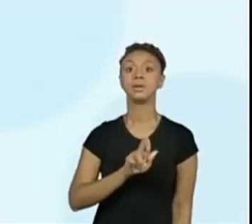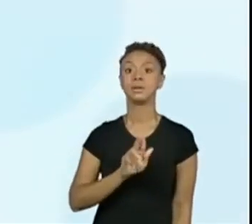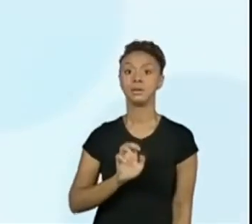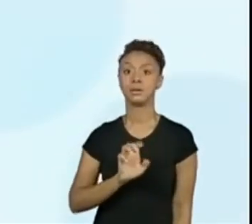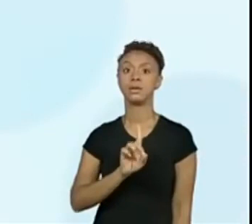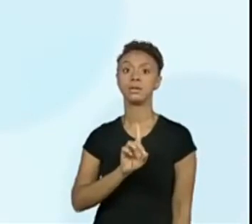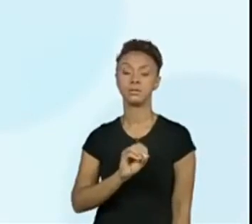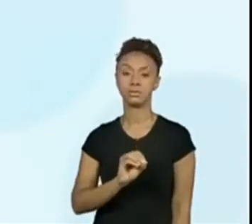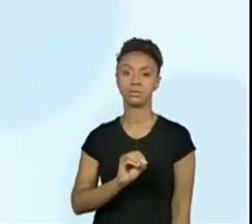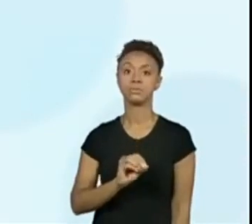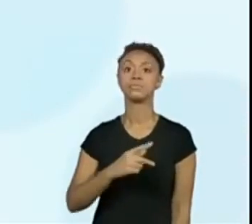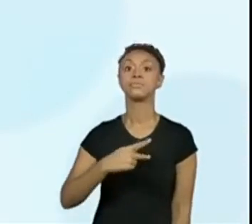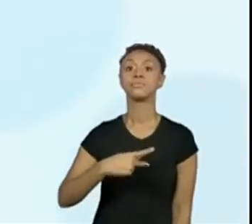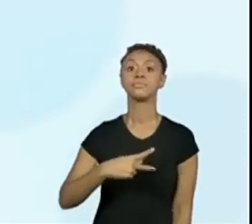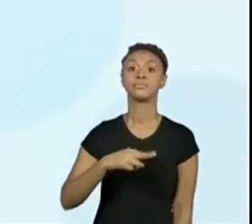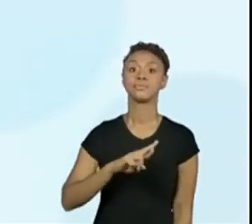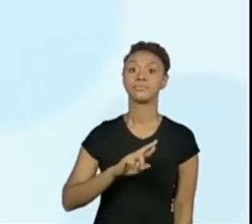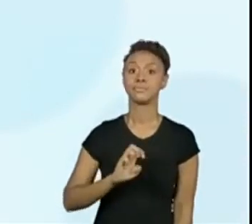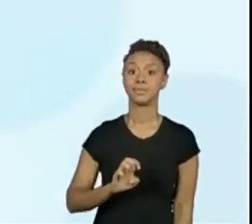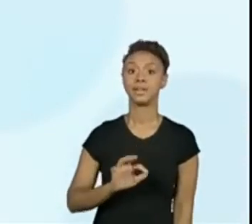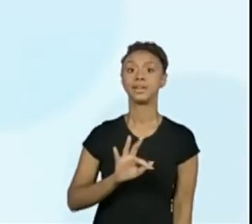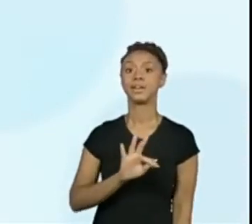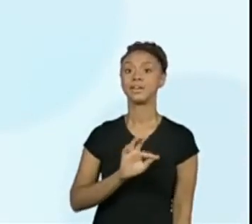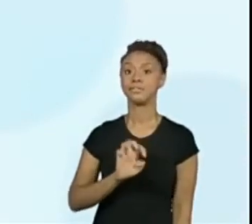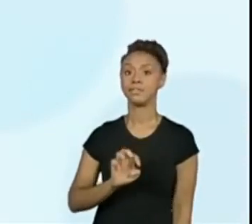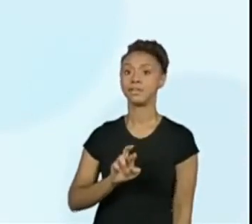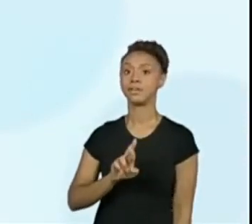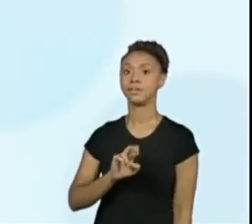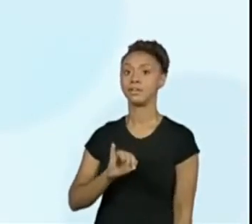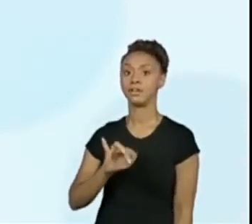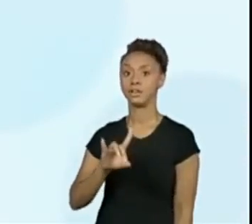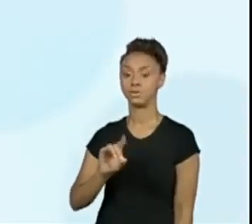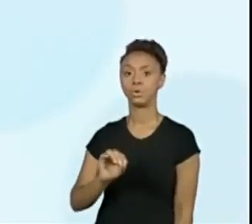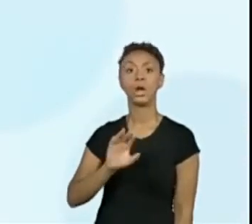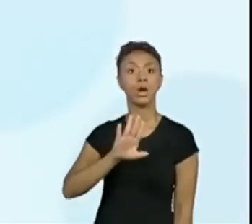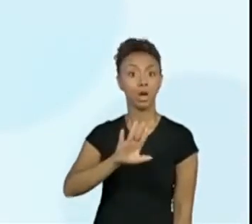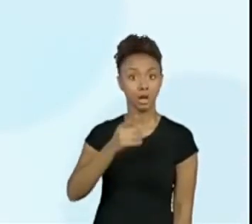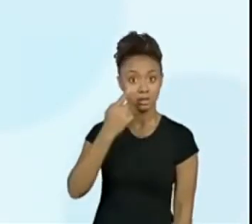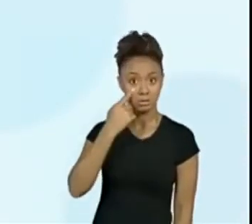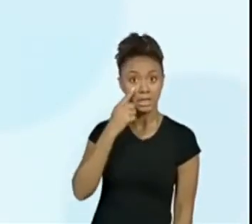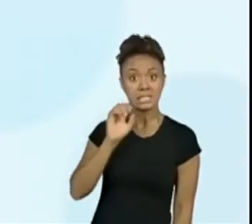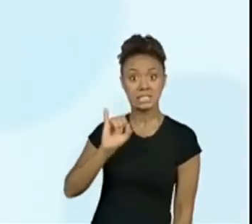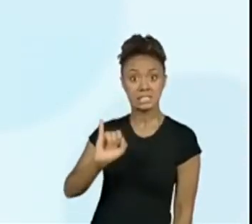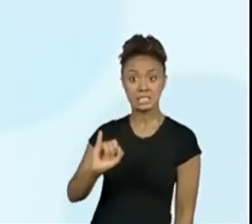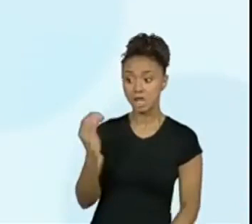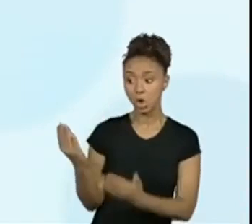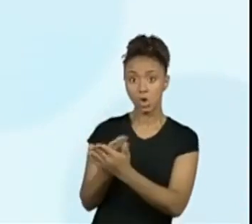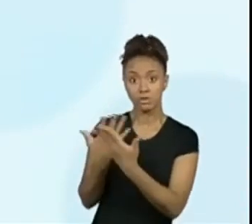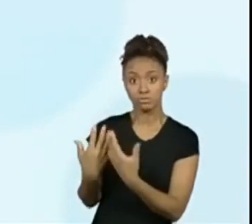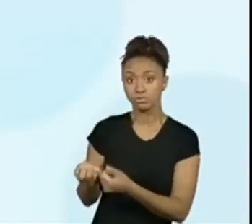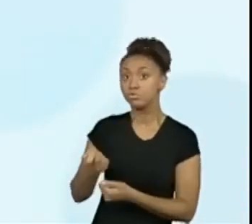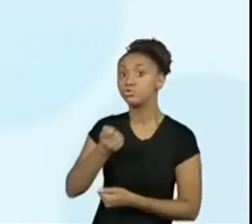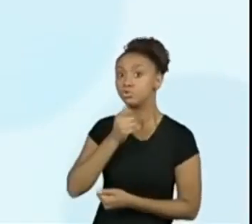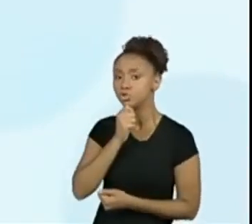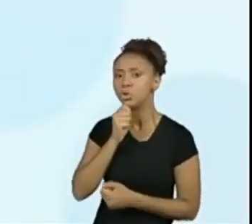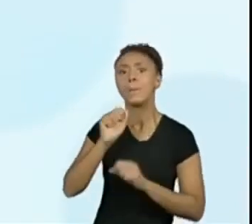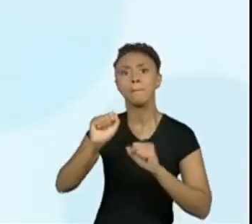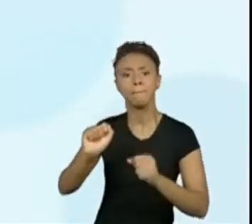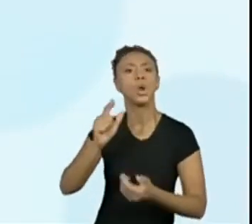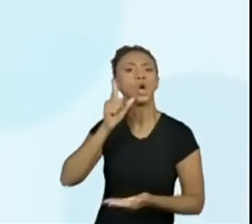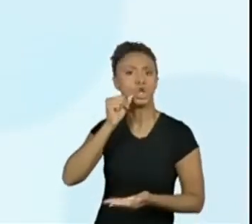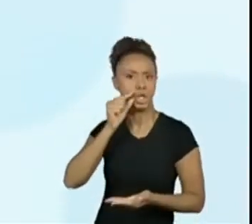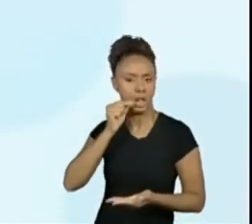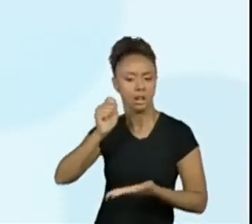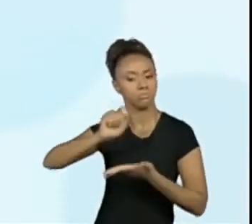preferido. Já estou sentindo que todo mundo pegou no lápis, quem não tem o material, e vai fazer o registro no caderno.